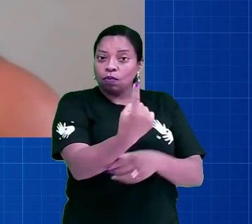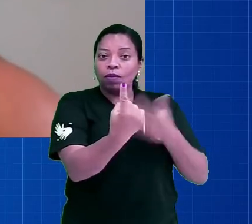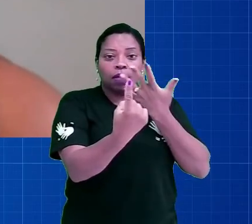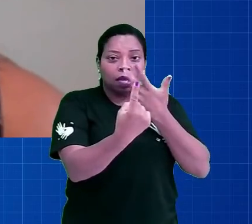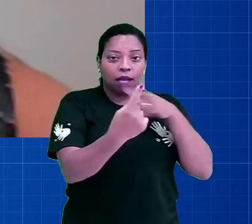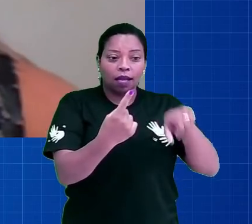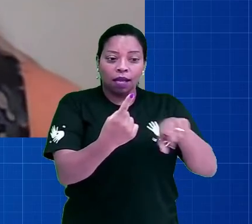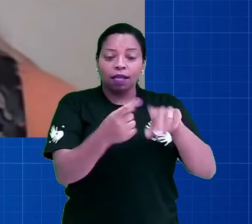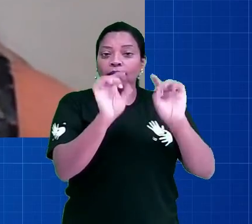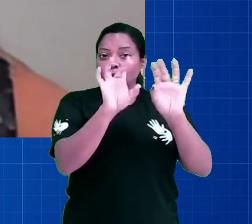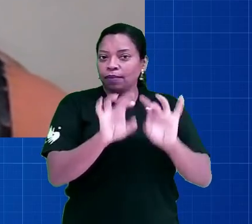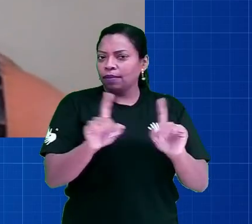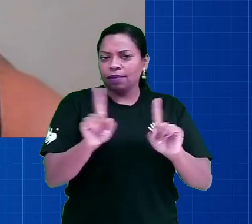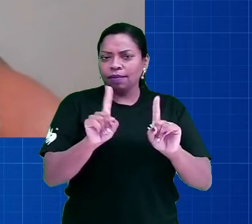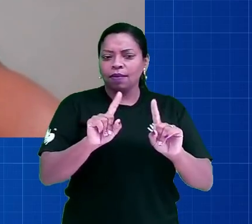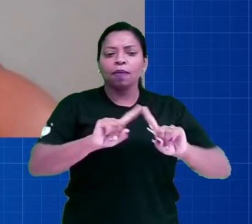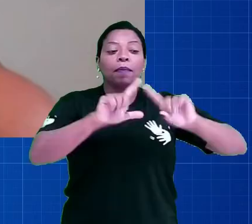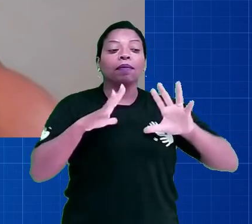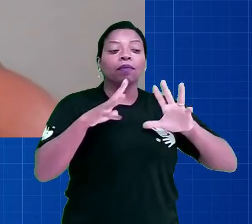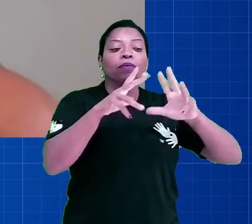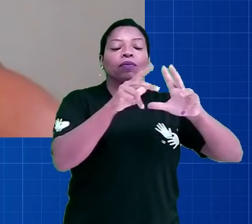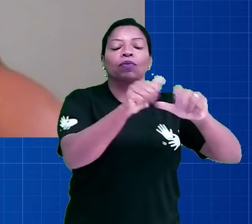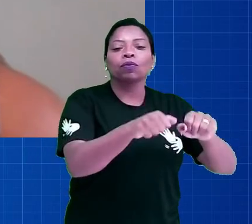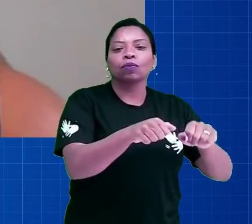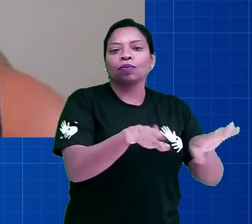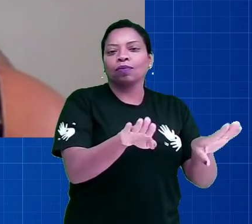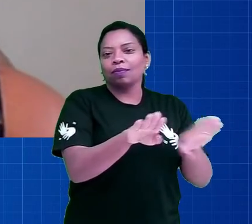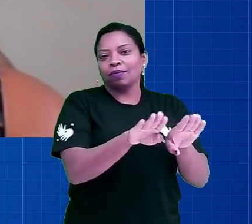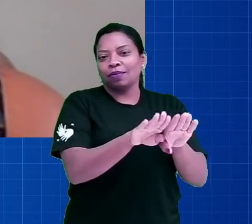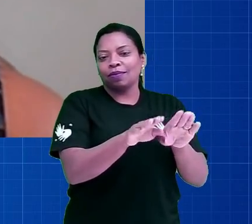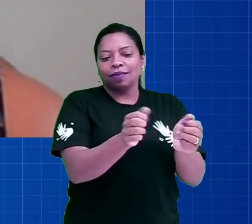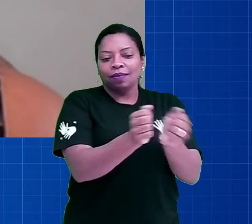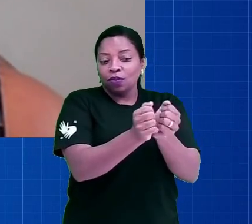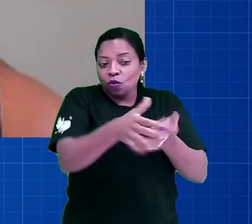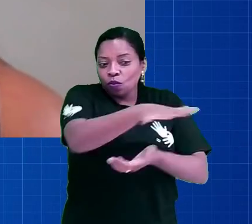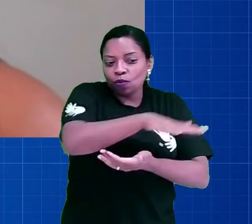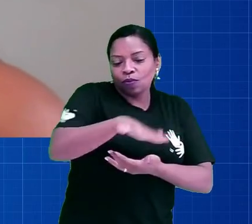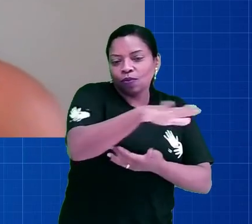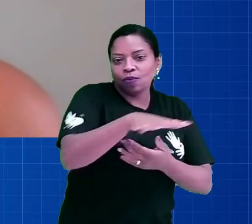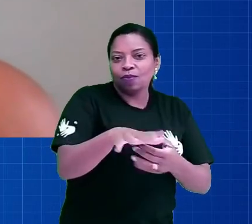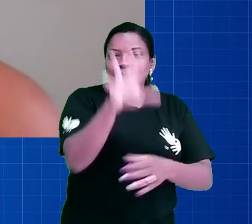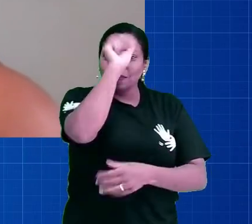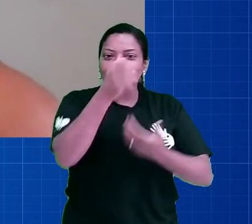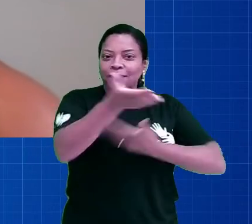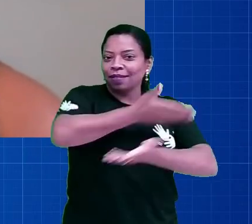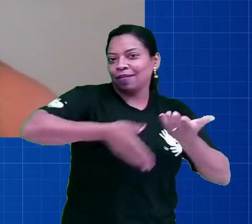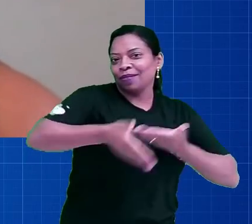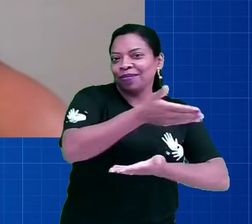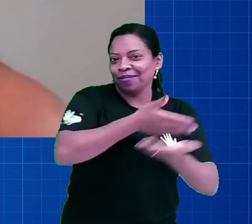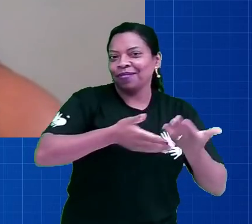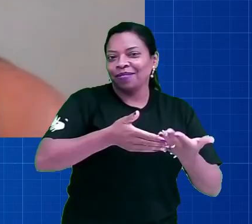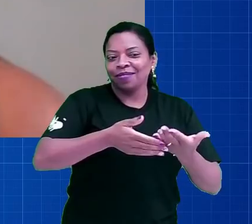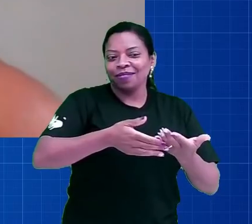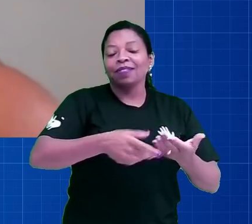melhorado não só para aquela criança que as professoras já atendem na sala multifuncional, mas também para outras crianças que